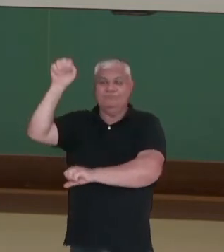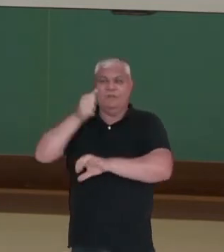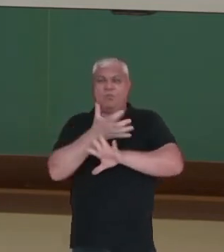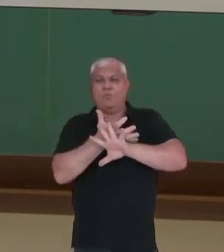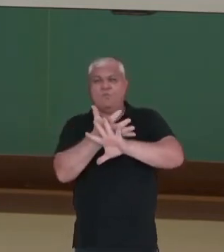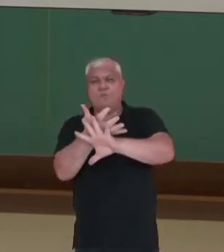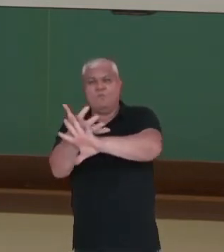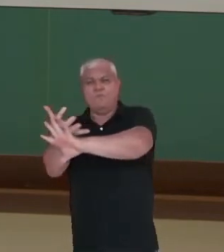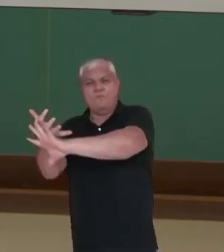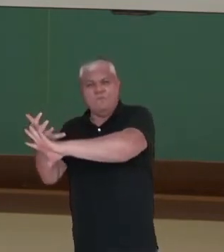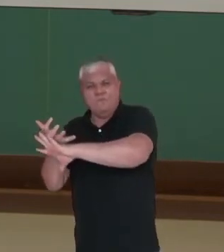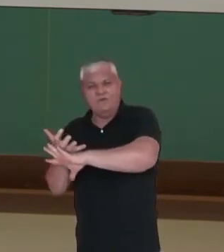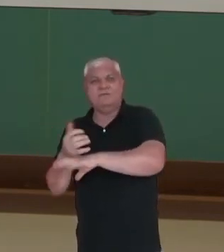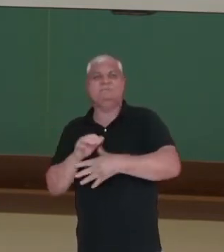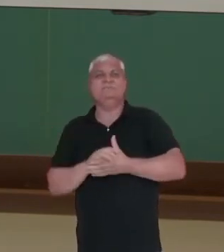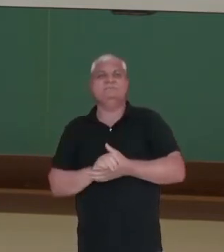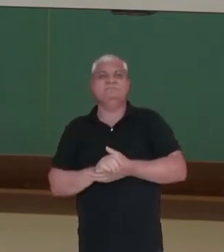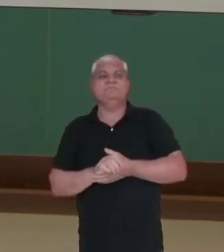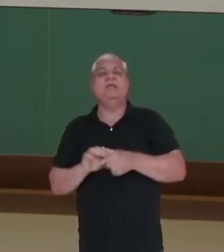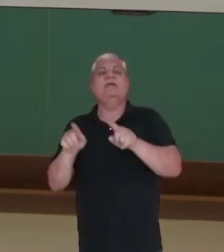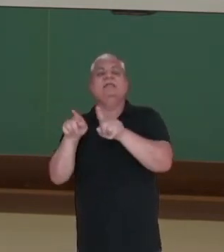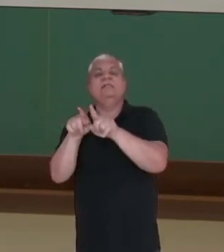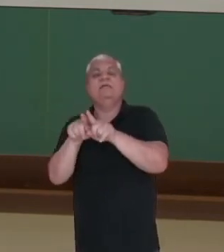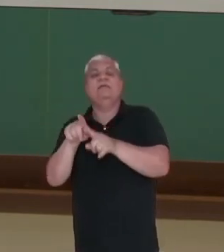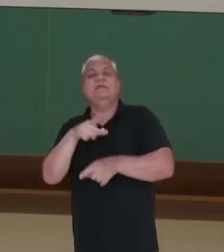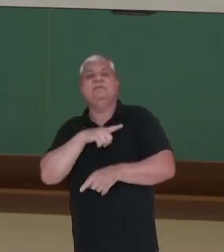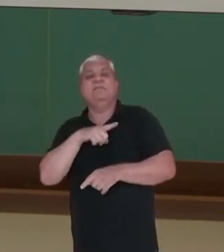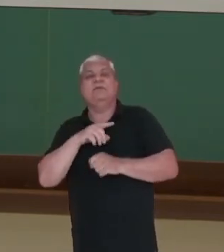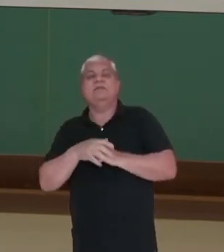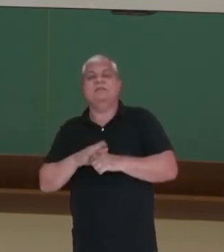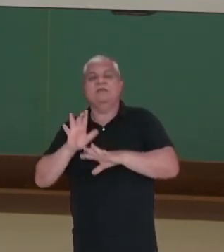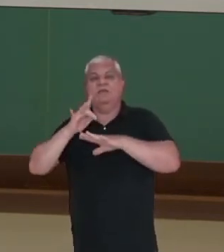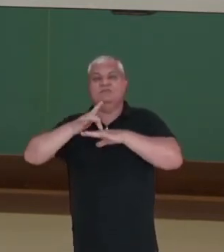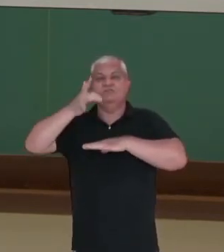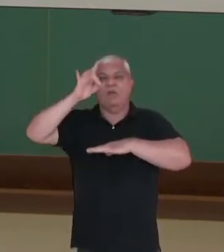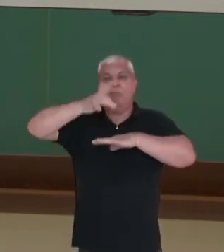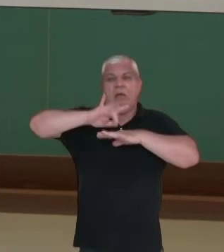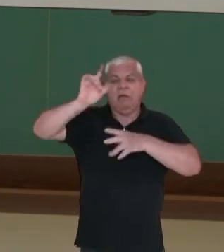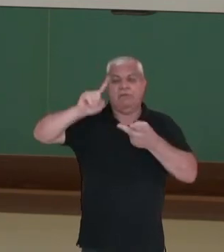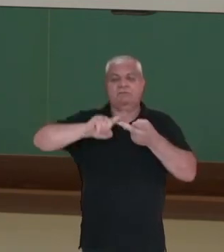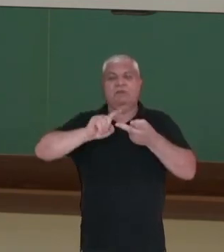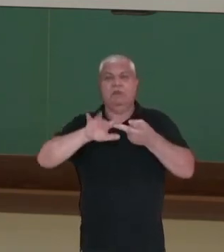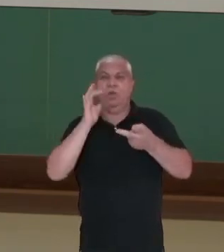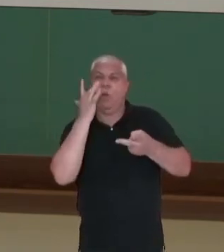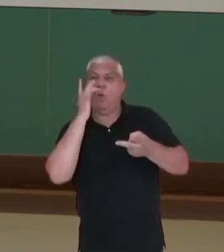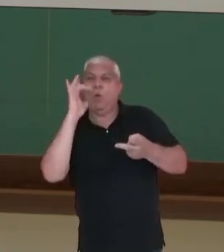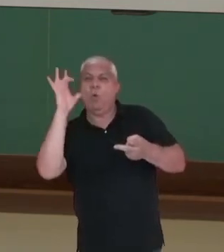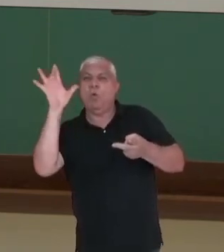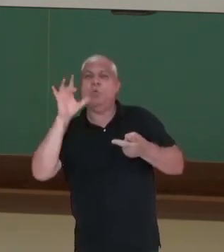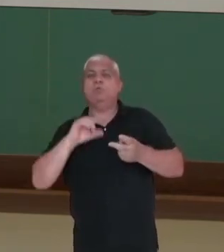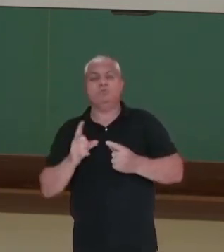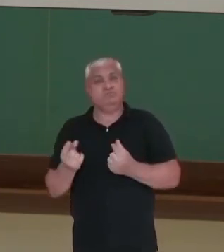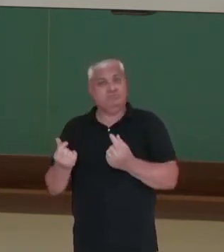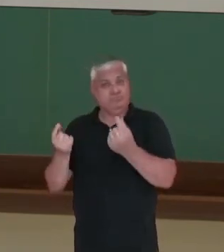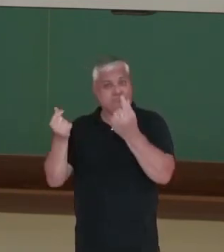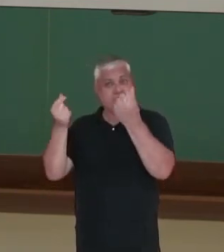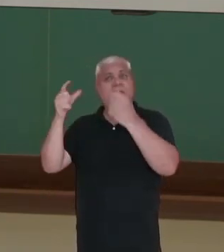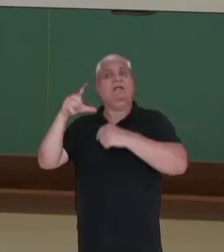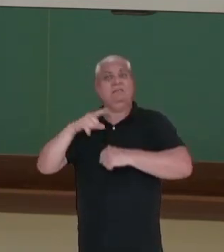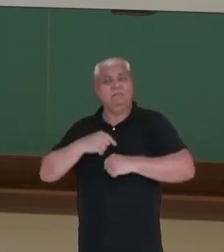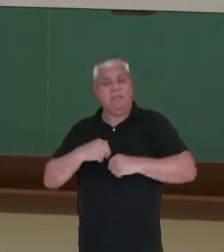o deserto do Saara também. E aqui também tem, por exemplo, né, diamante, ouro e assim por diante, nos países que formam então a